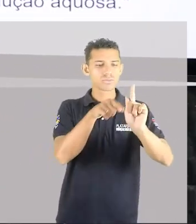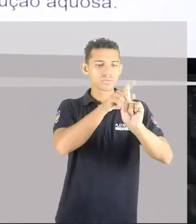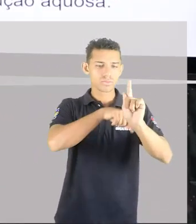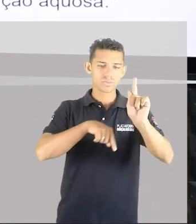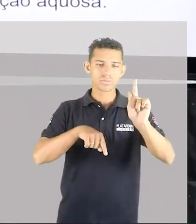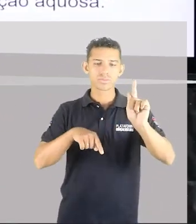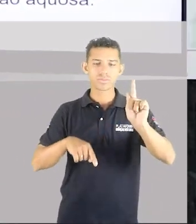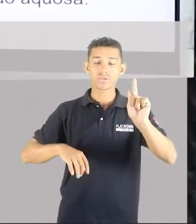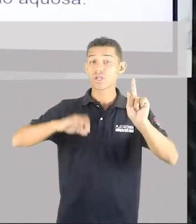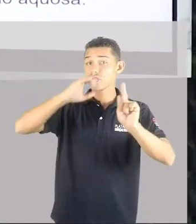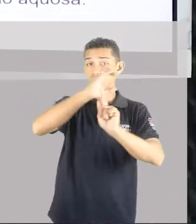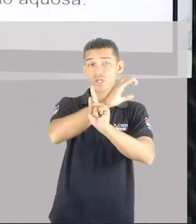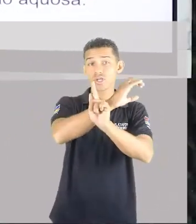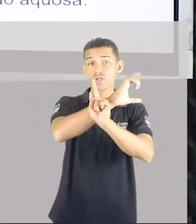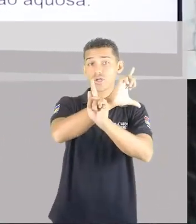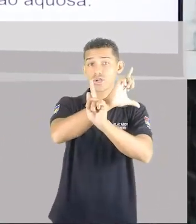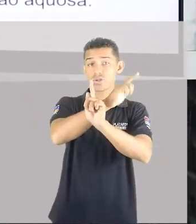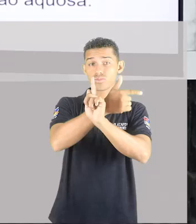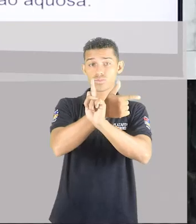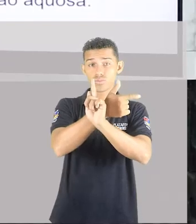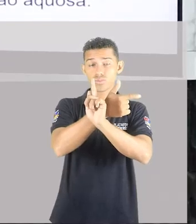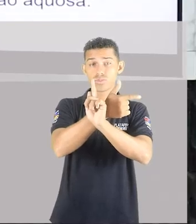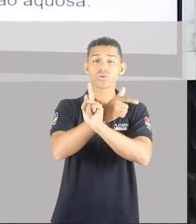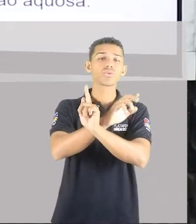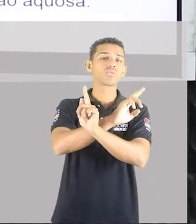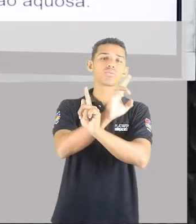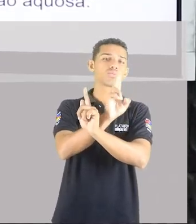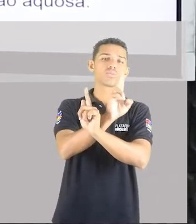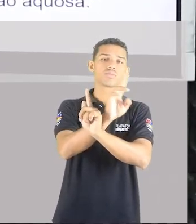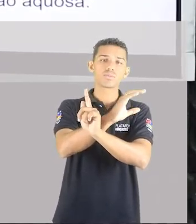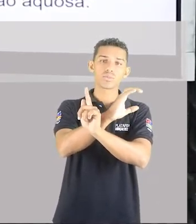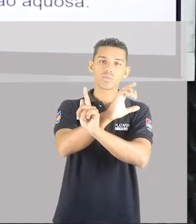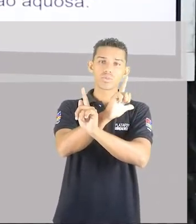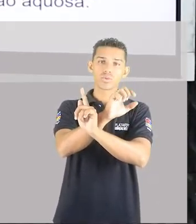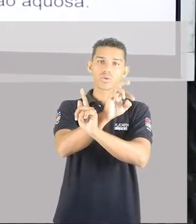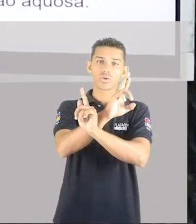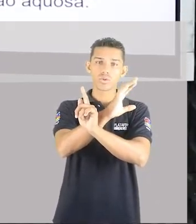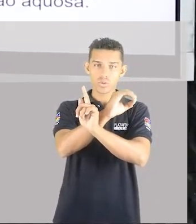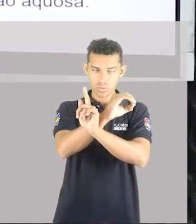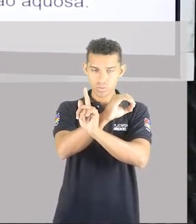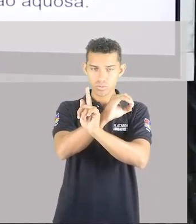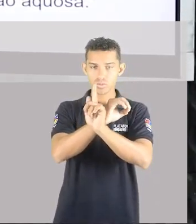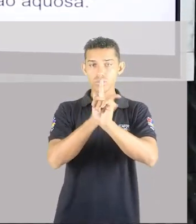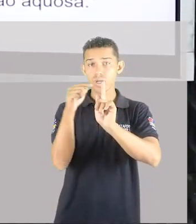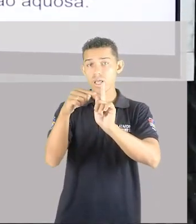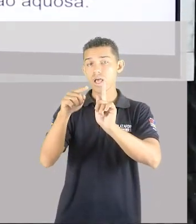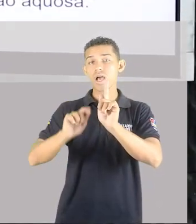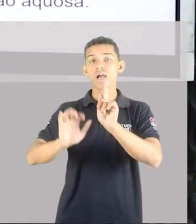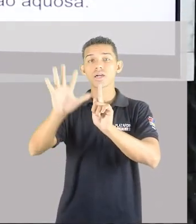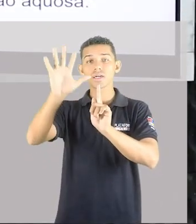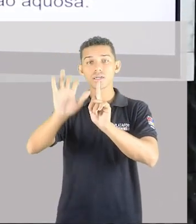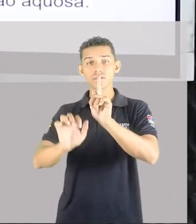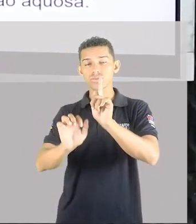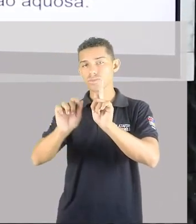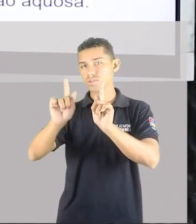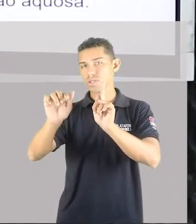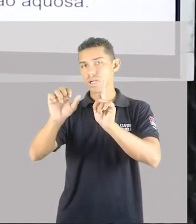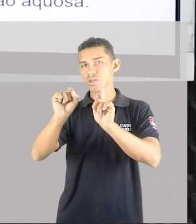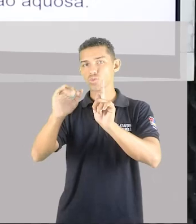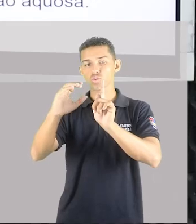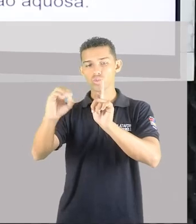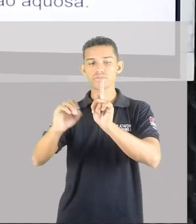gasoso. A gente utiliza muito aquilo ali para representar o estado físico. Água